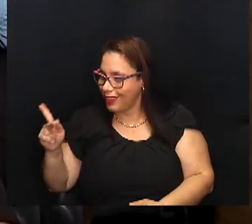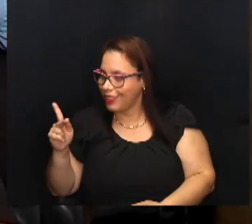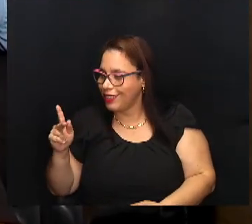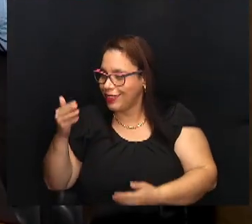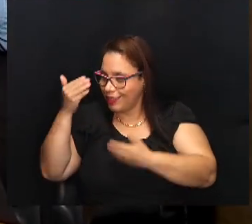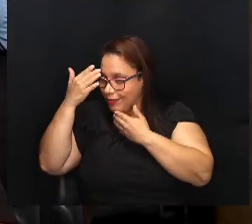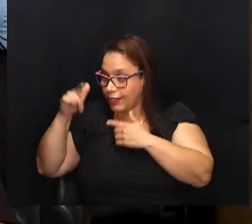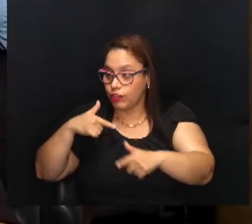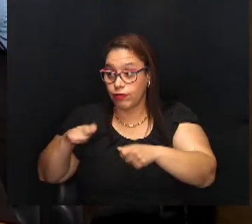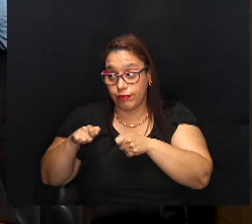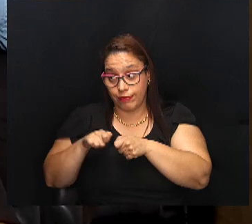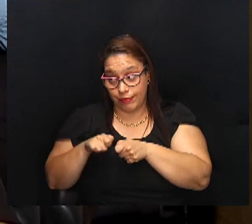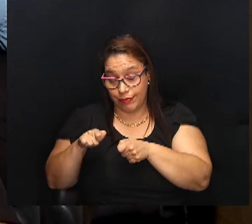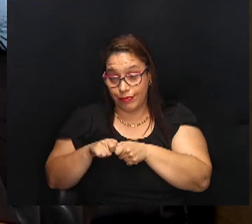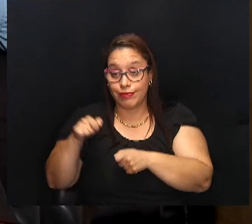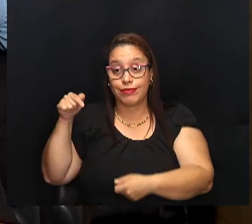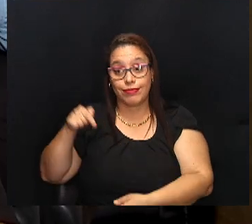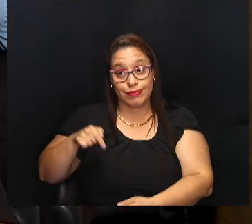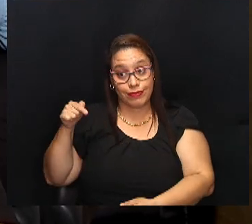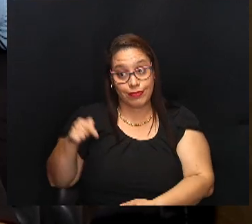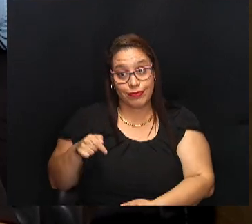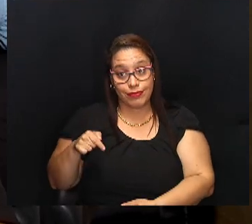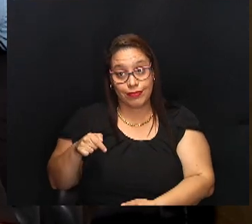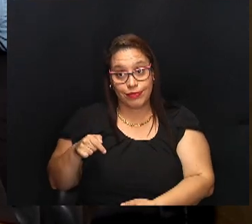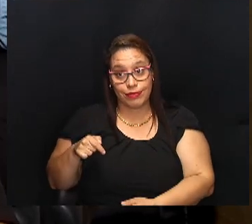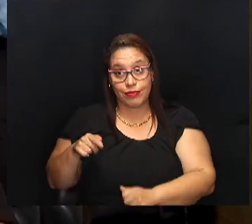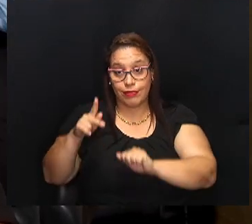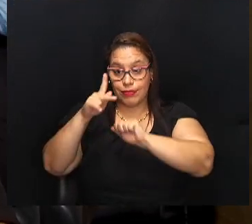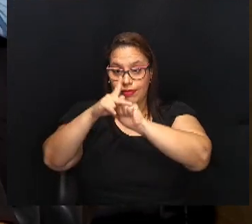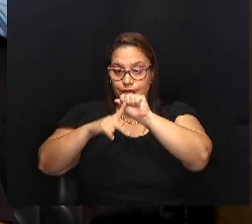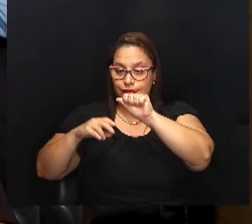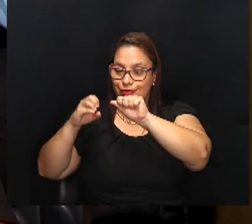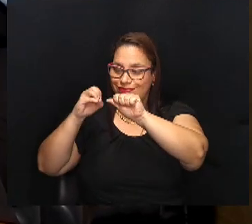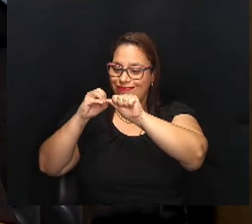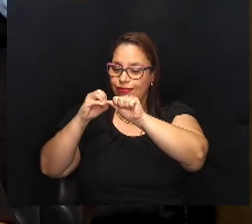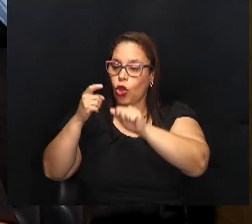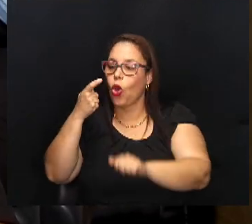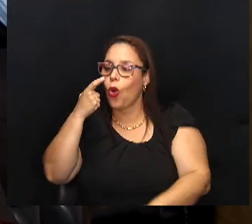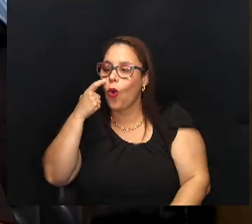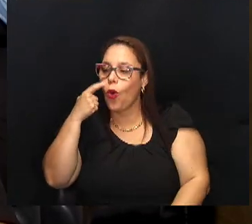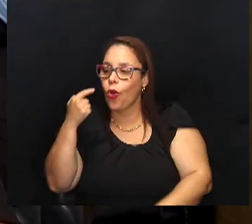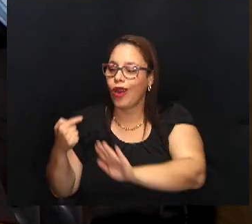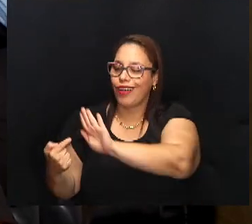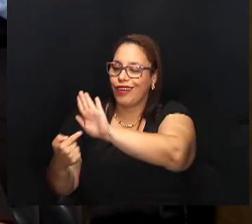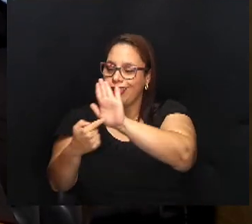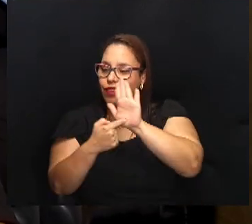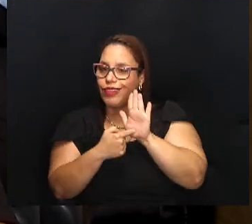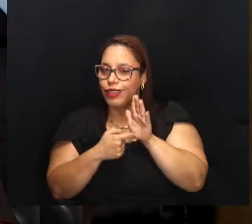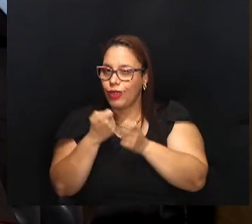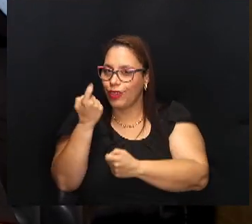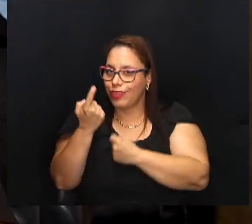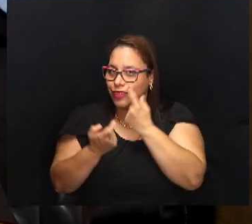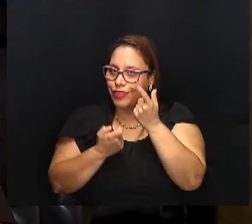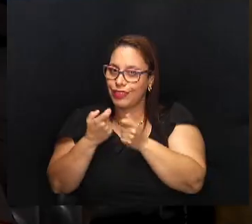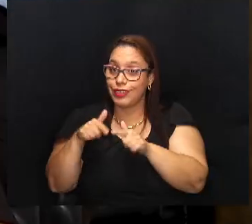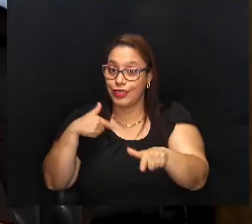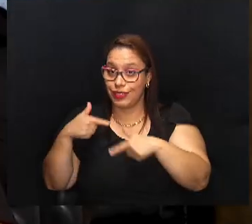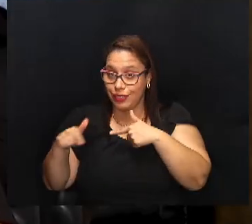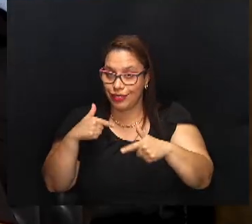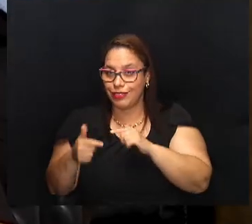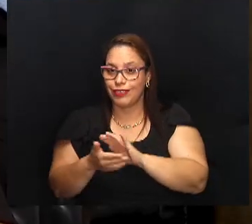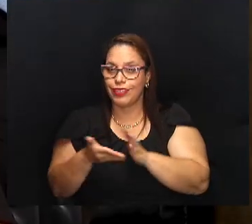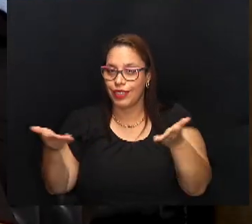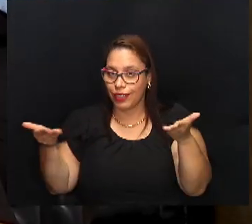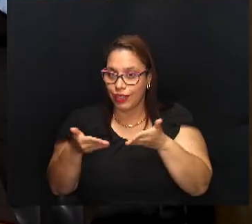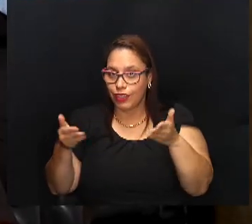muito trabalho realizado aqui, né, pela Alfa e Ômega. E olha, a gente vai mostrar agora um pouquinho desse trabalho. Hoje